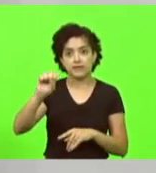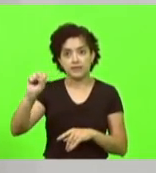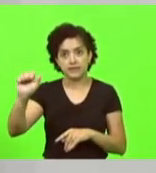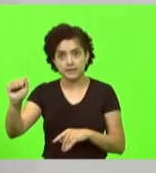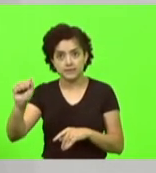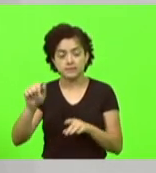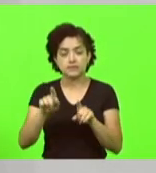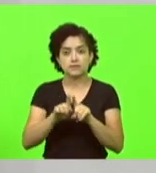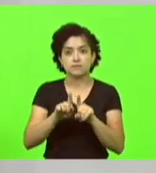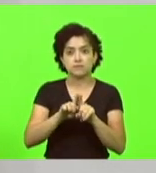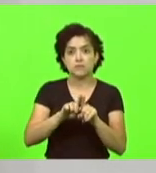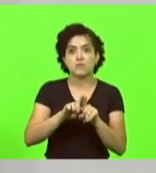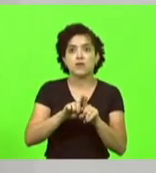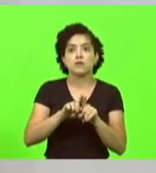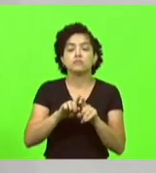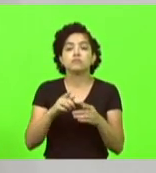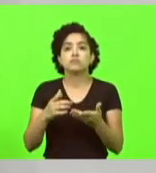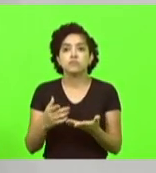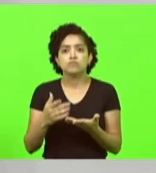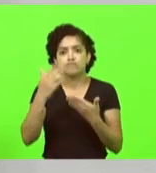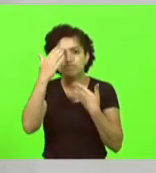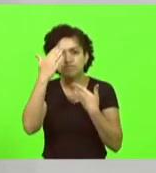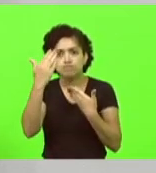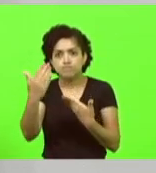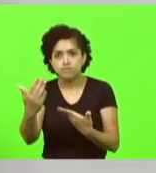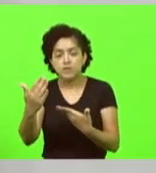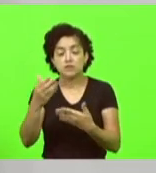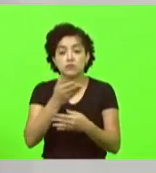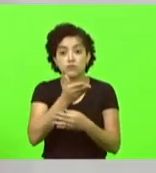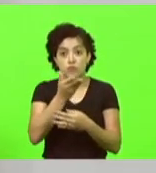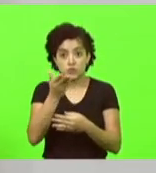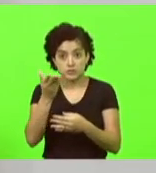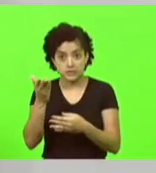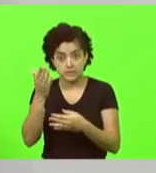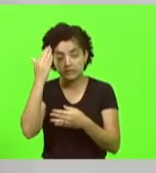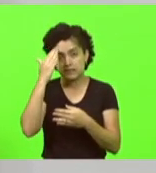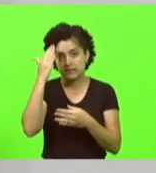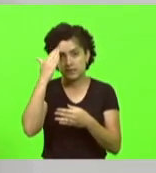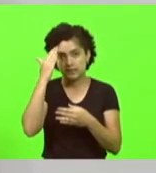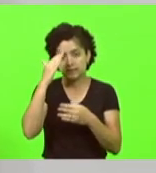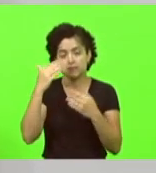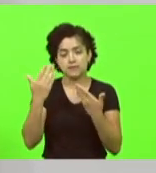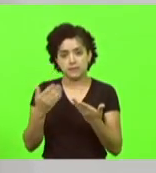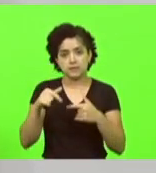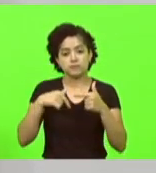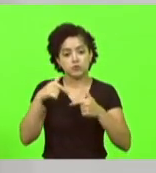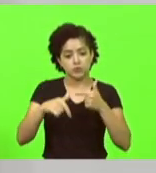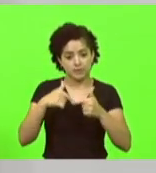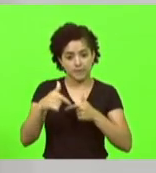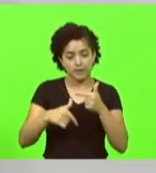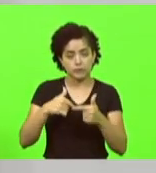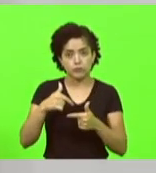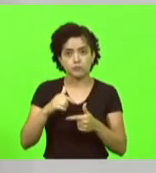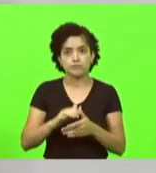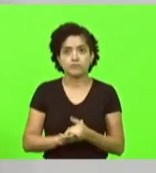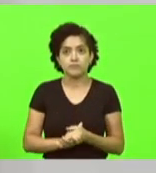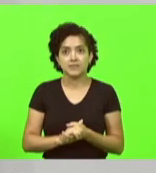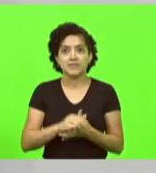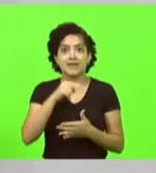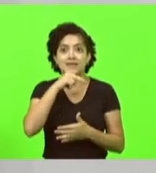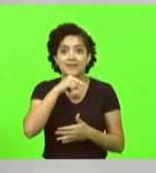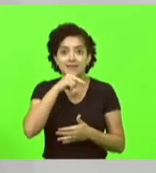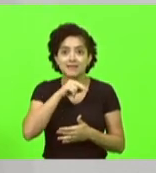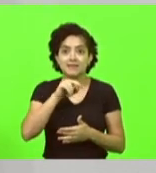Eduardo. Muito obrigado por vocês compreenderem as minhas atividades. A minha neta Sofia,